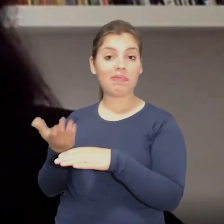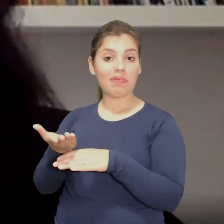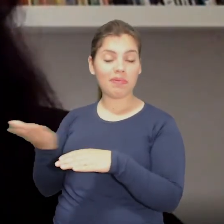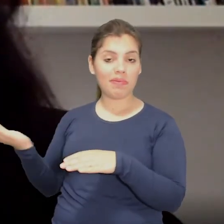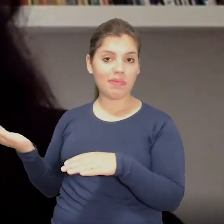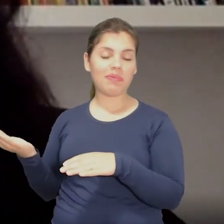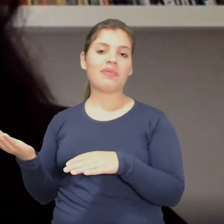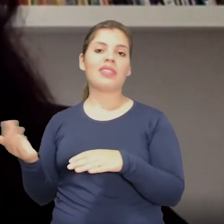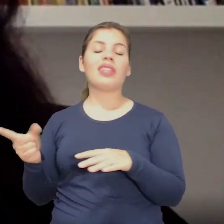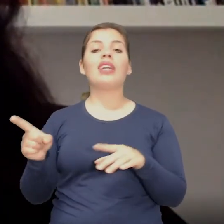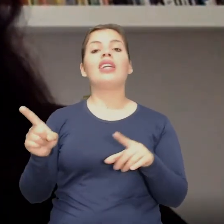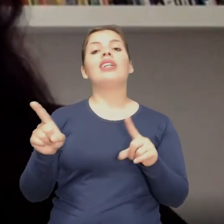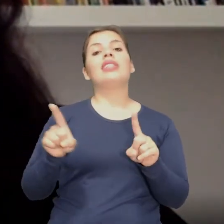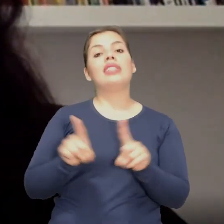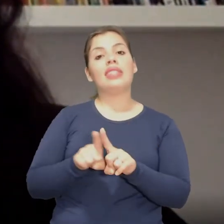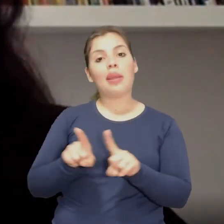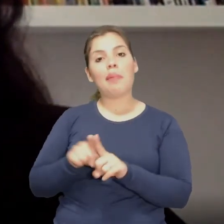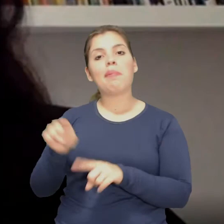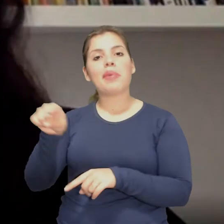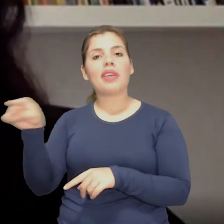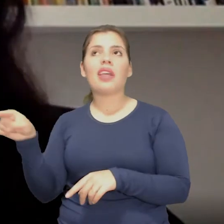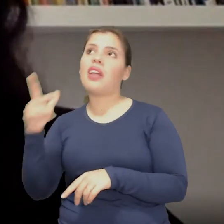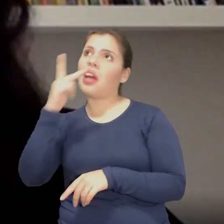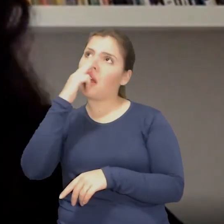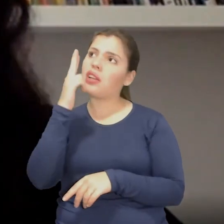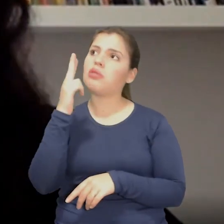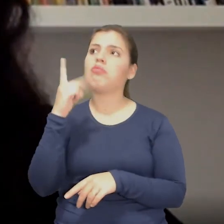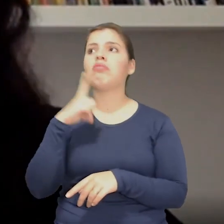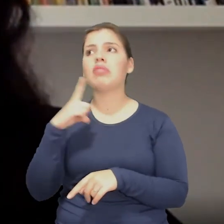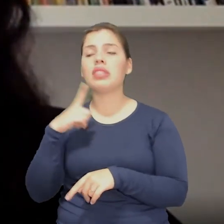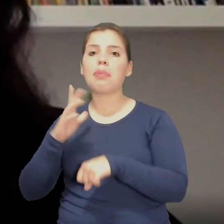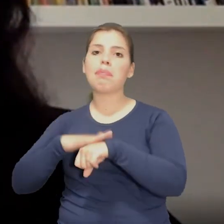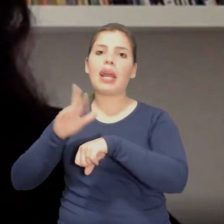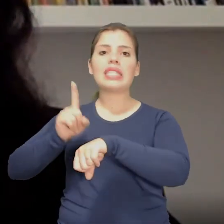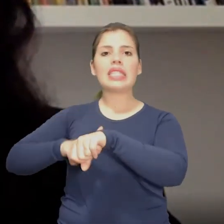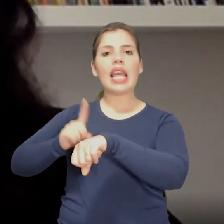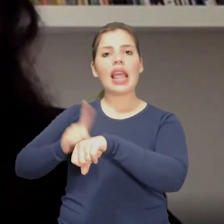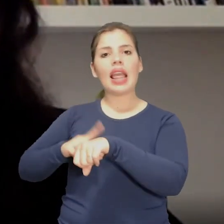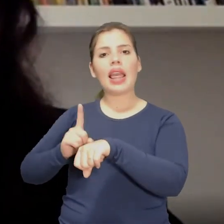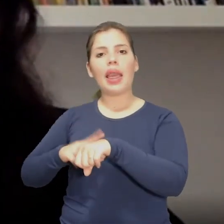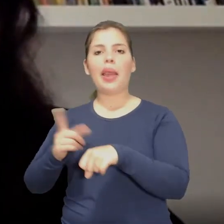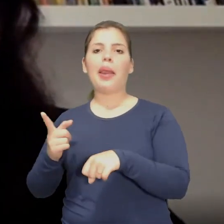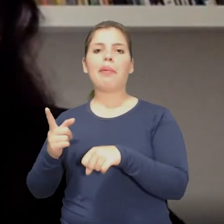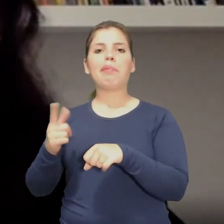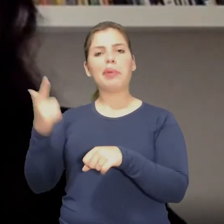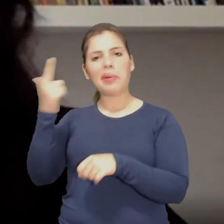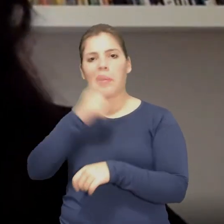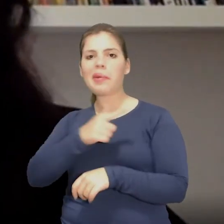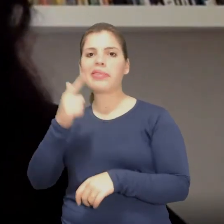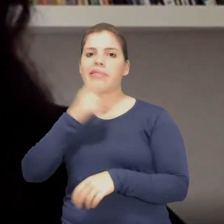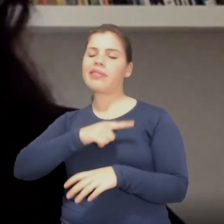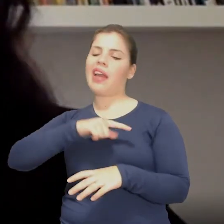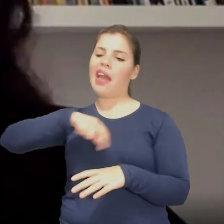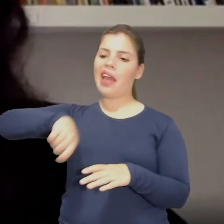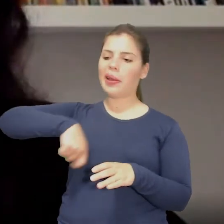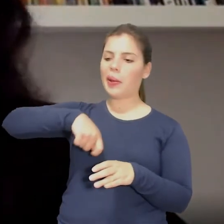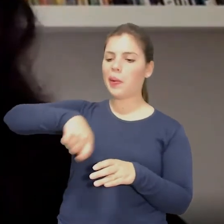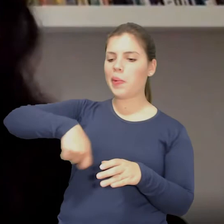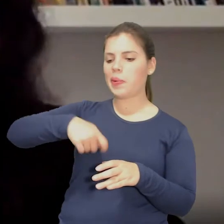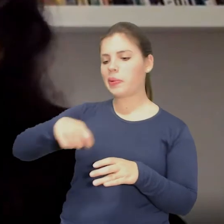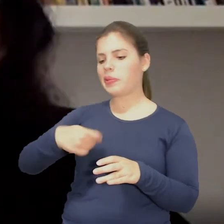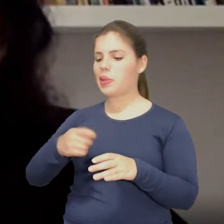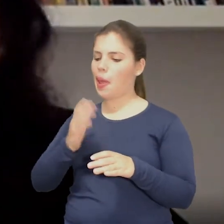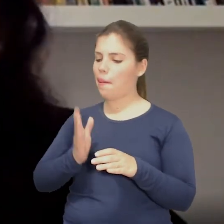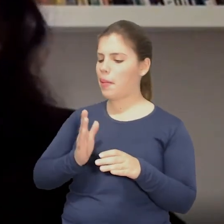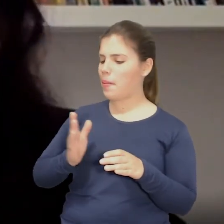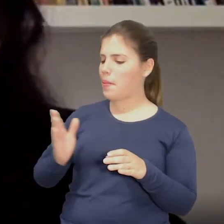casa. E segundo, porque as pessoas têm tido talvez mais tempo ou mais disponibilidade